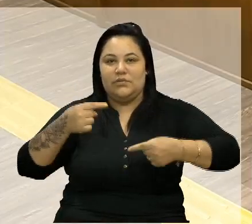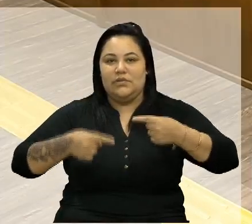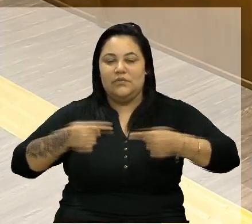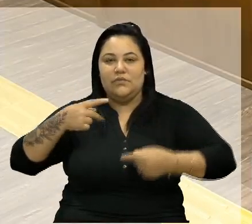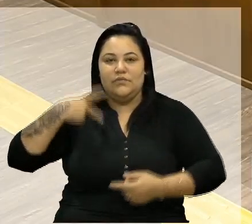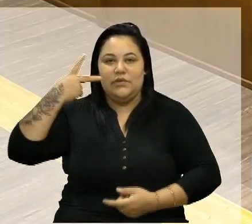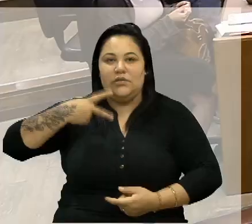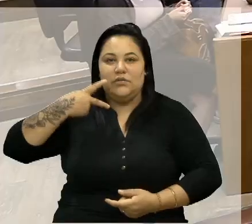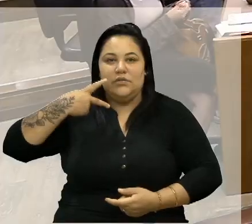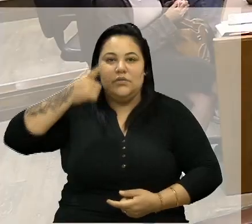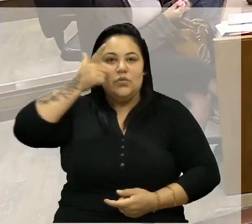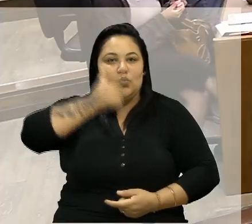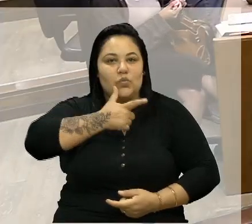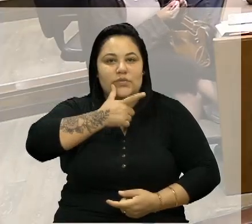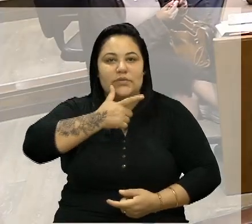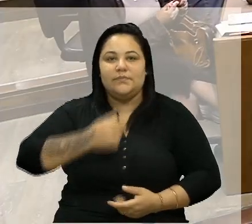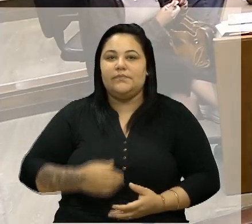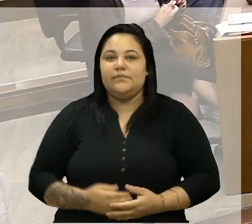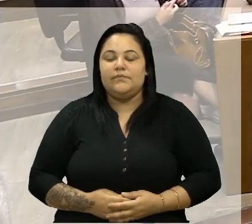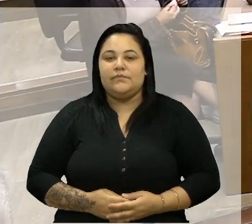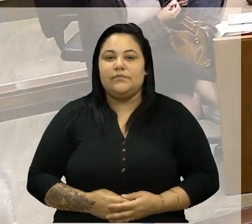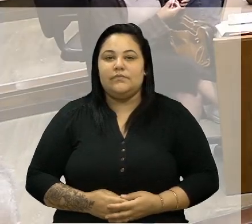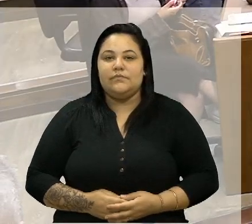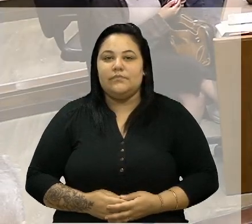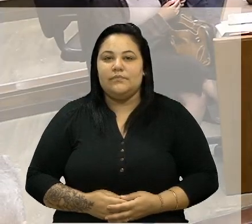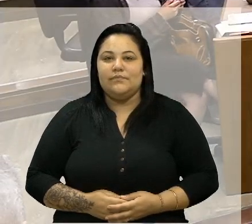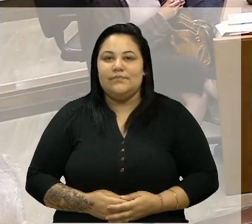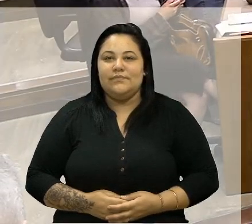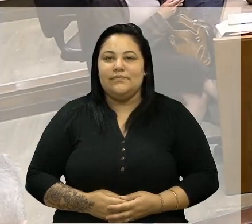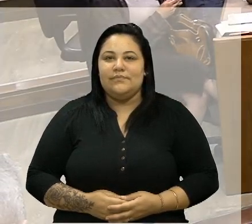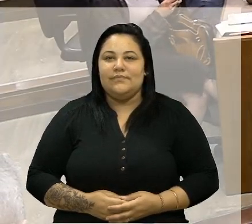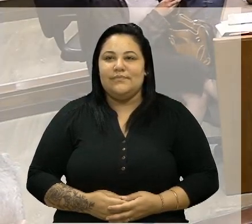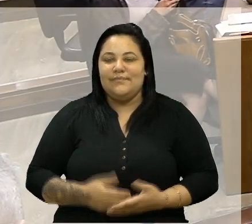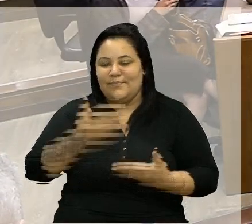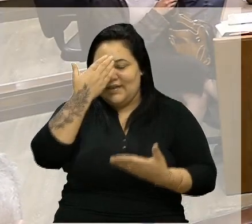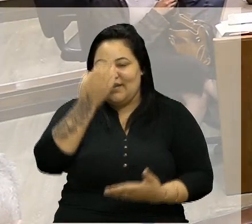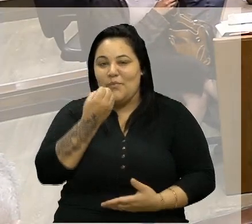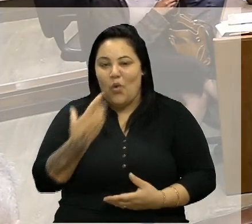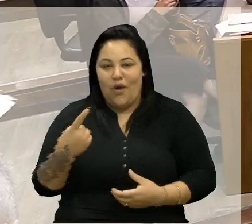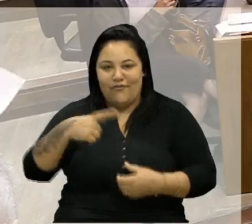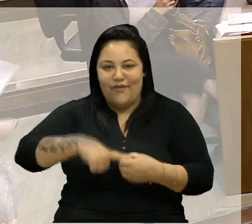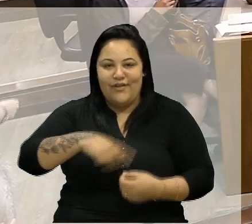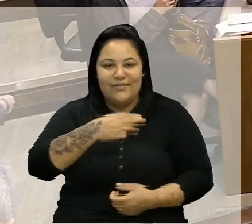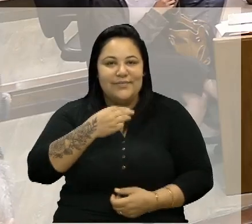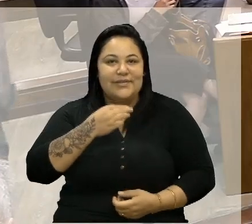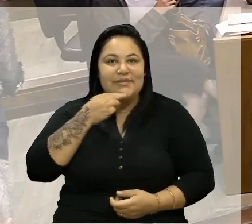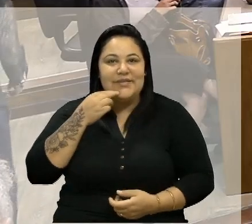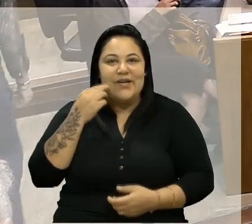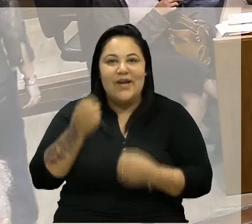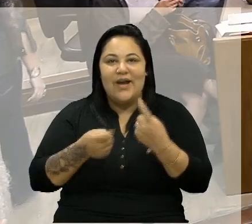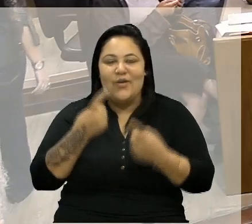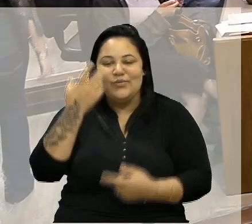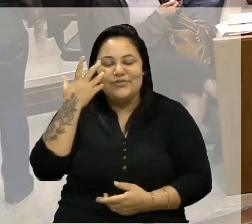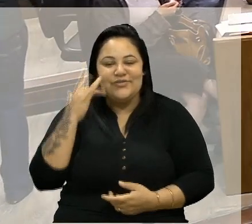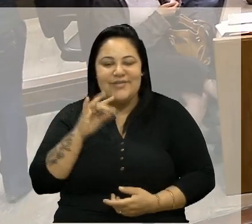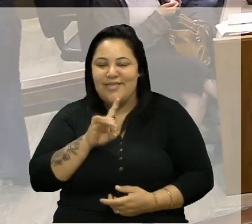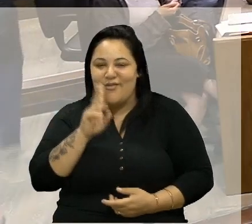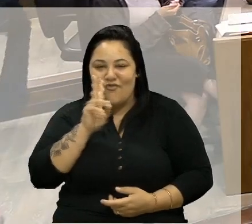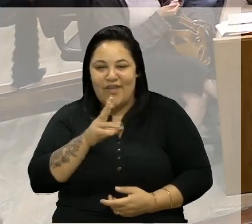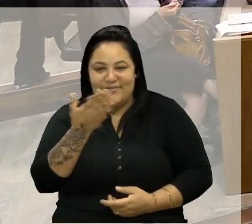Lucas Carenhato. Que bom, obrigado. Bom retorno, vereadora Marisol. Fazia dias que nós não nos víamos,